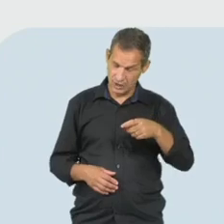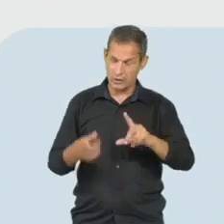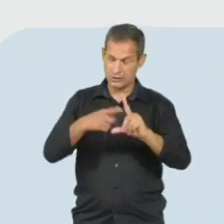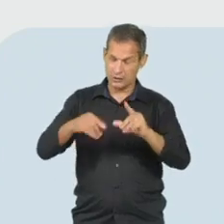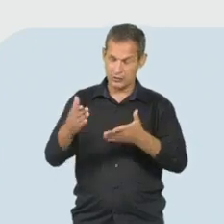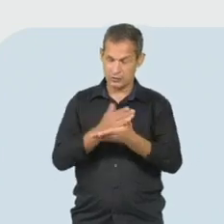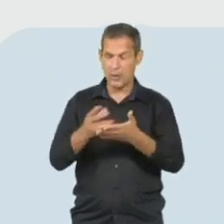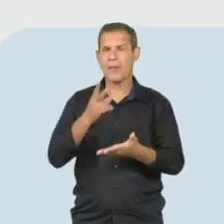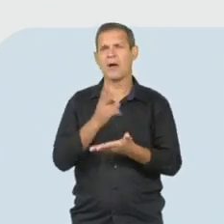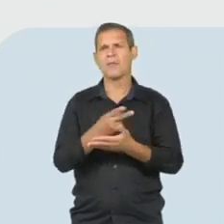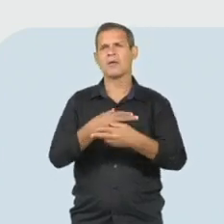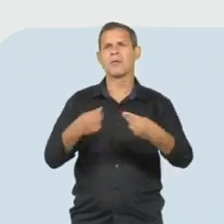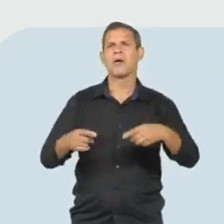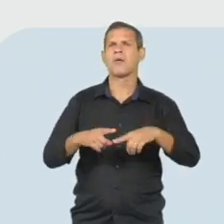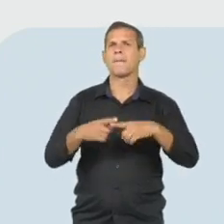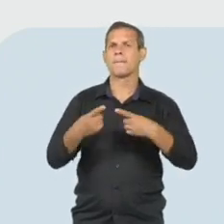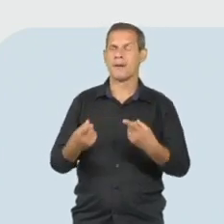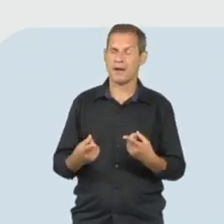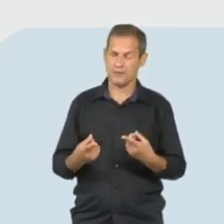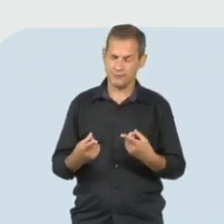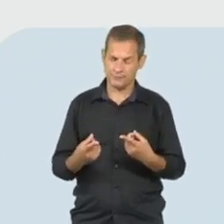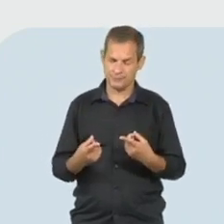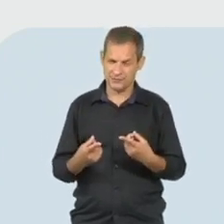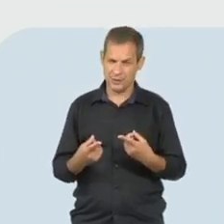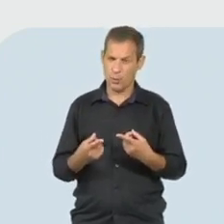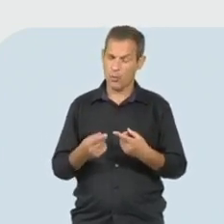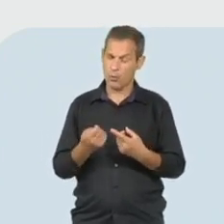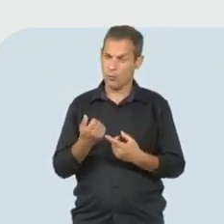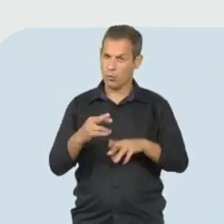vai repetir a mesma coisa, tá? Só que um